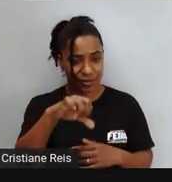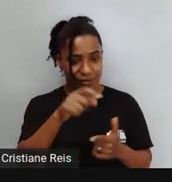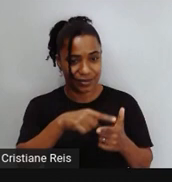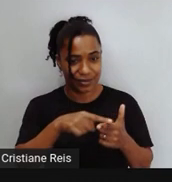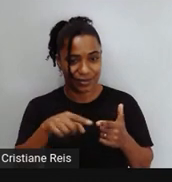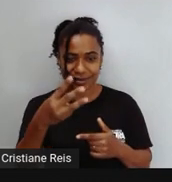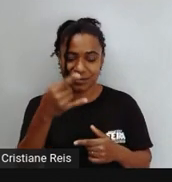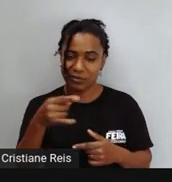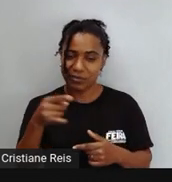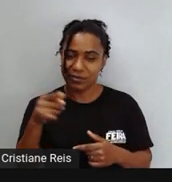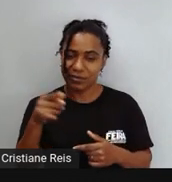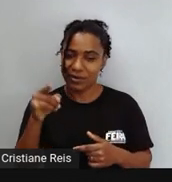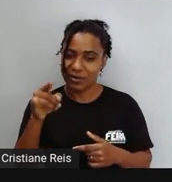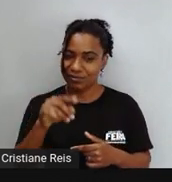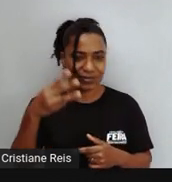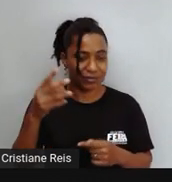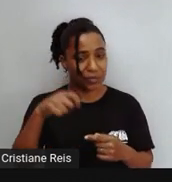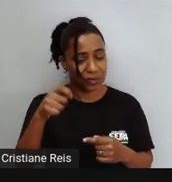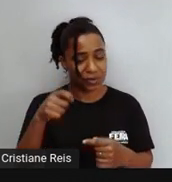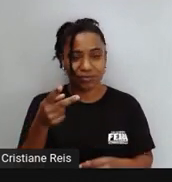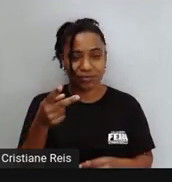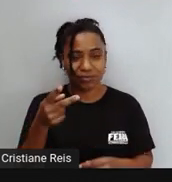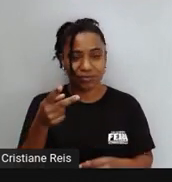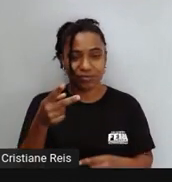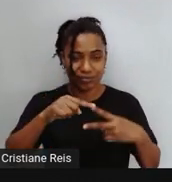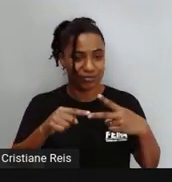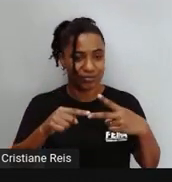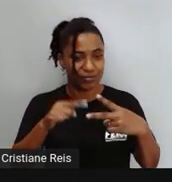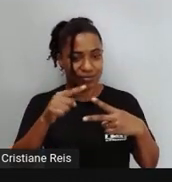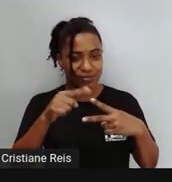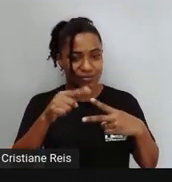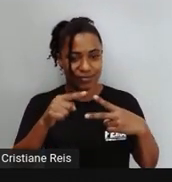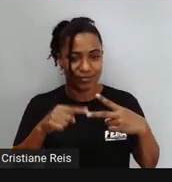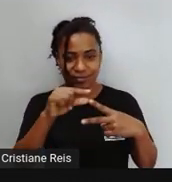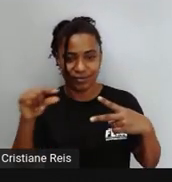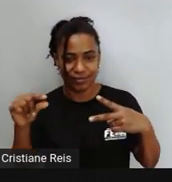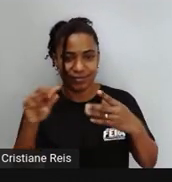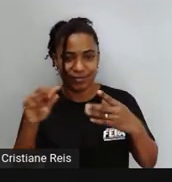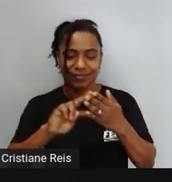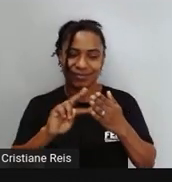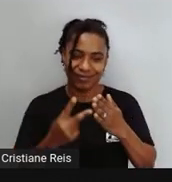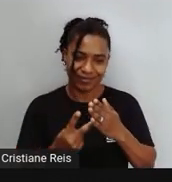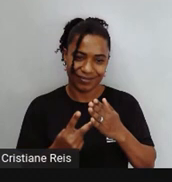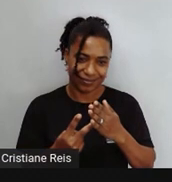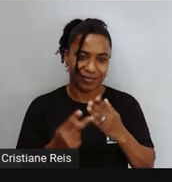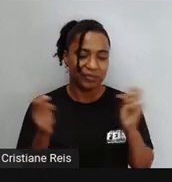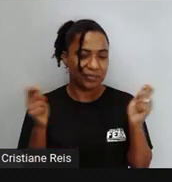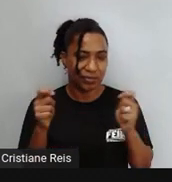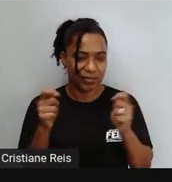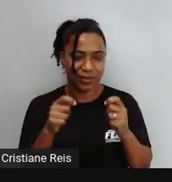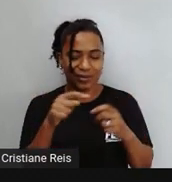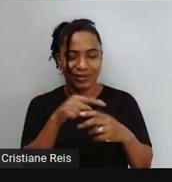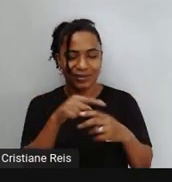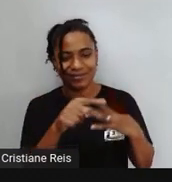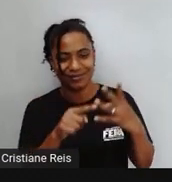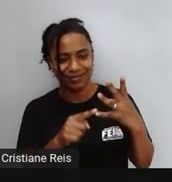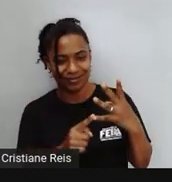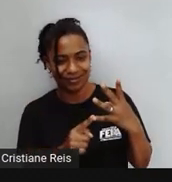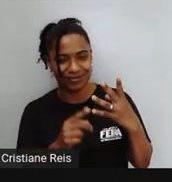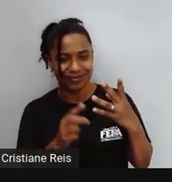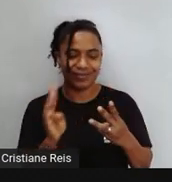3. Então, são as várias possibilidades de você realizar em inglês a operação matemática. Na